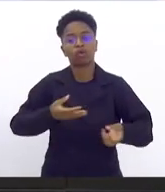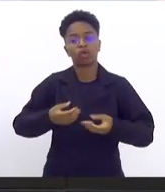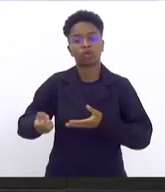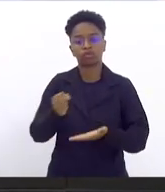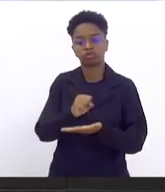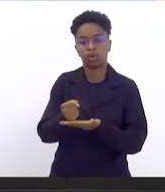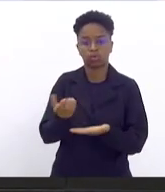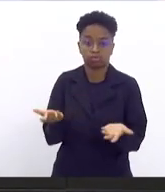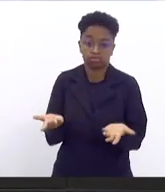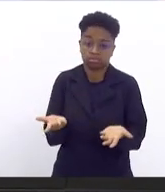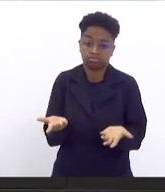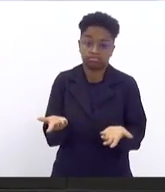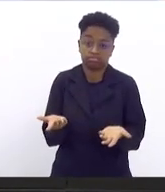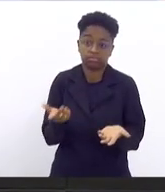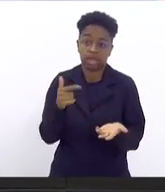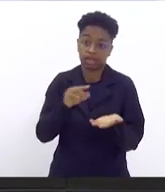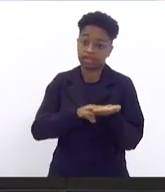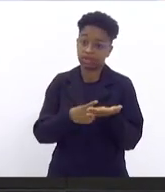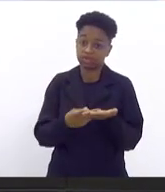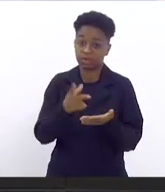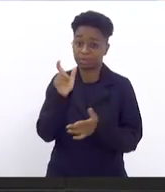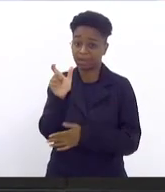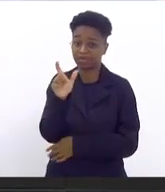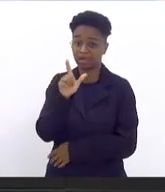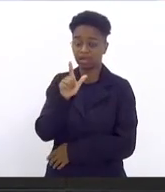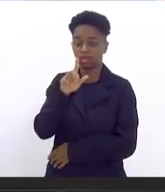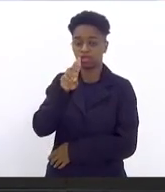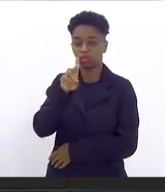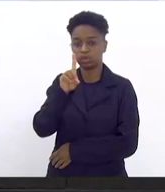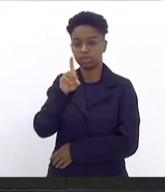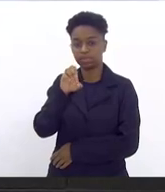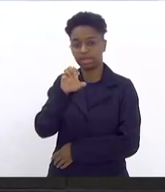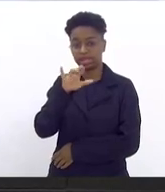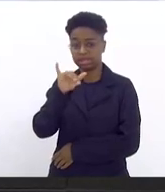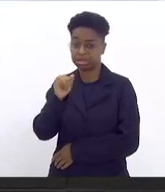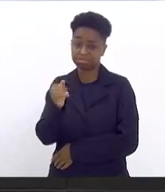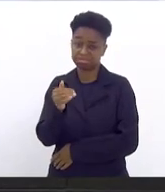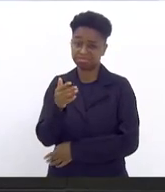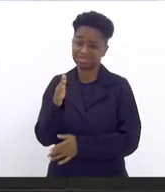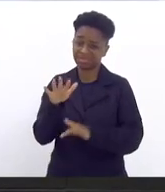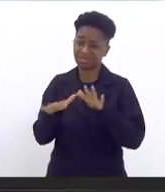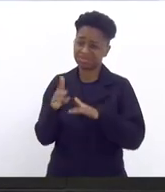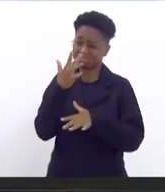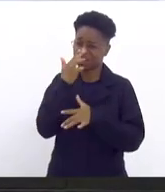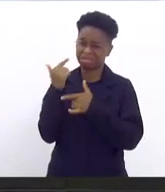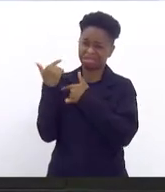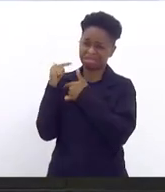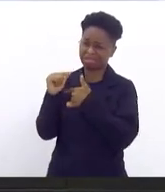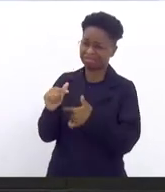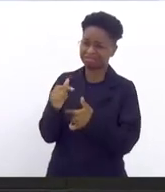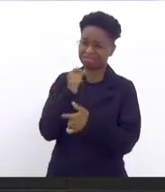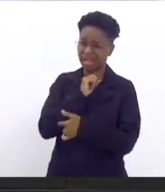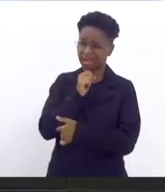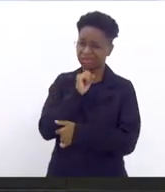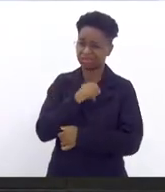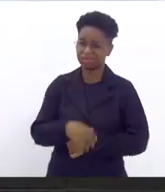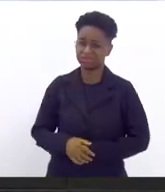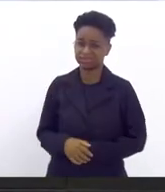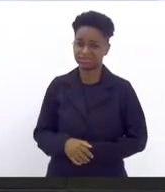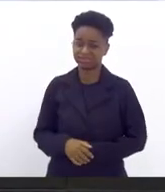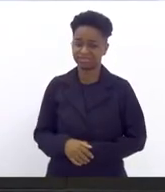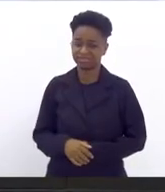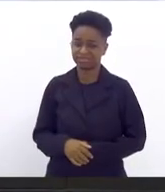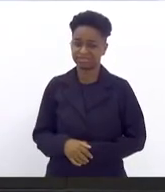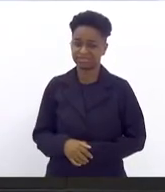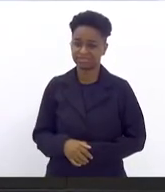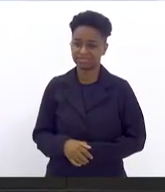quanto. Essa é a tradução da palavra luderia. Mas talvez seja uma palavra antiquada, né? É, já que ele está pensando jogos. É do,